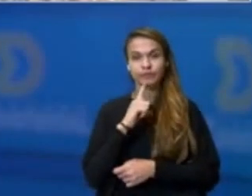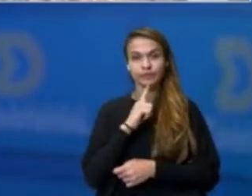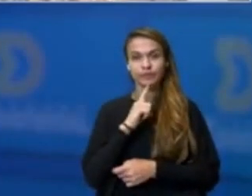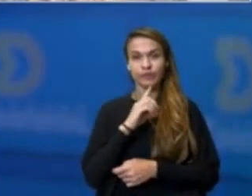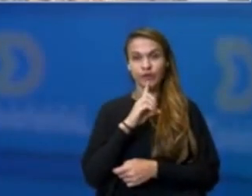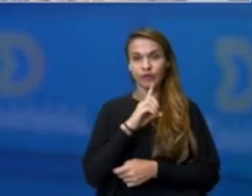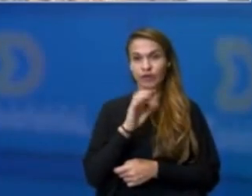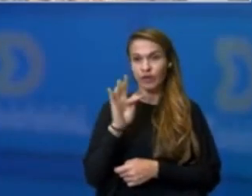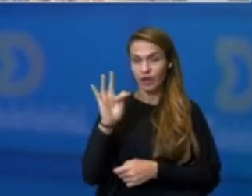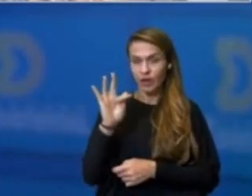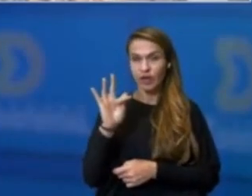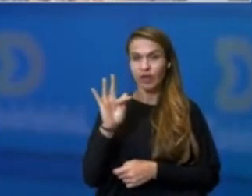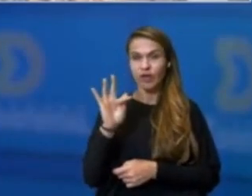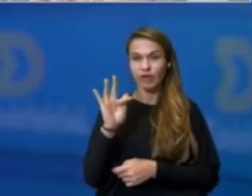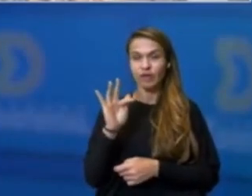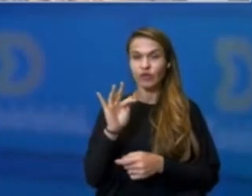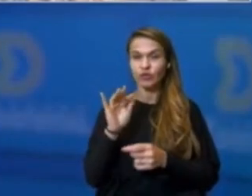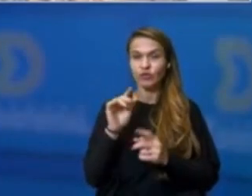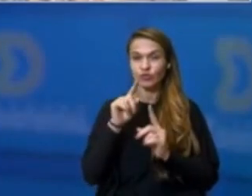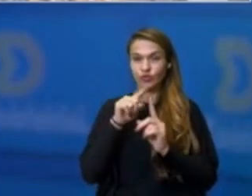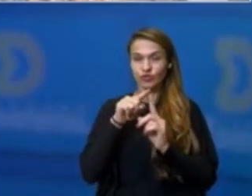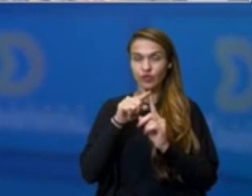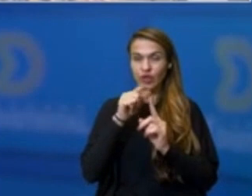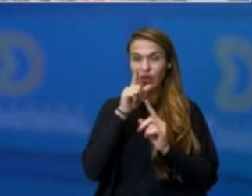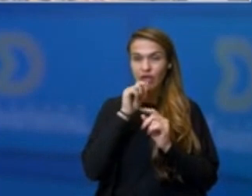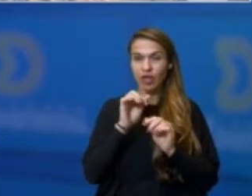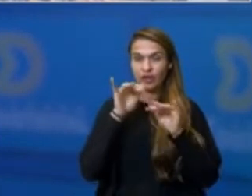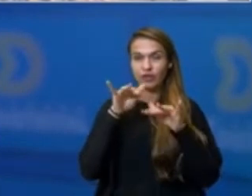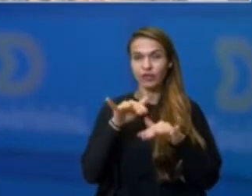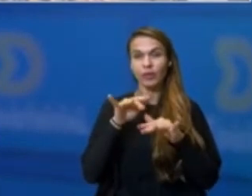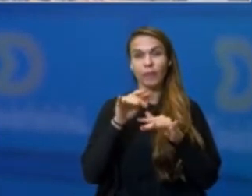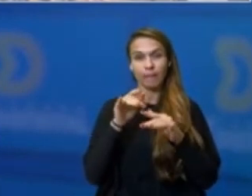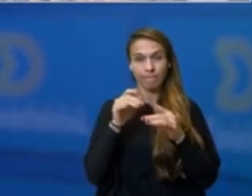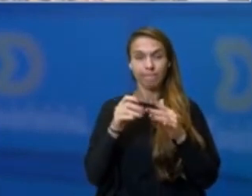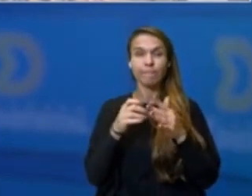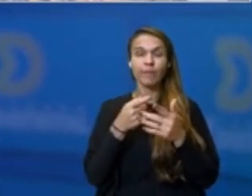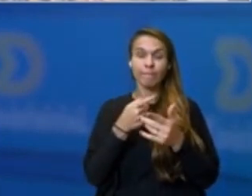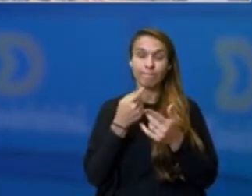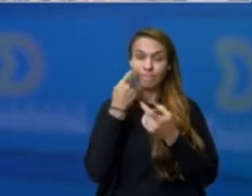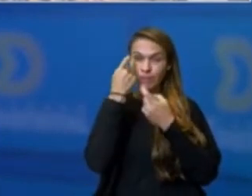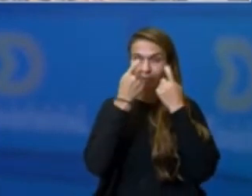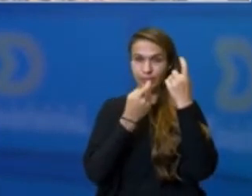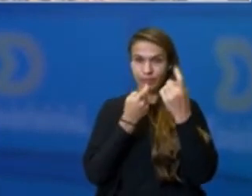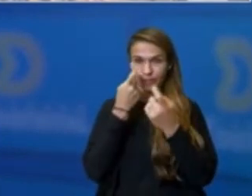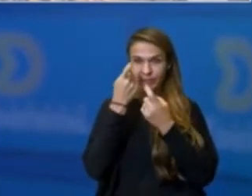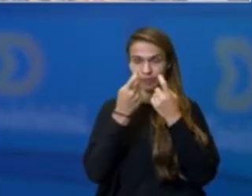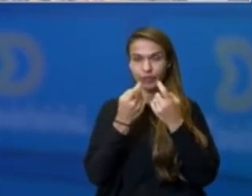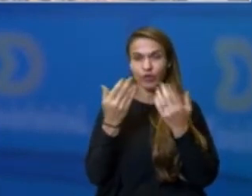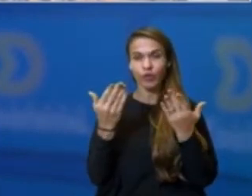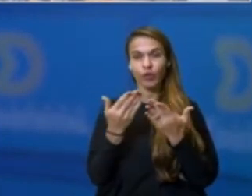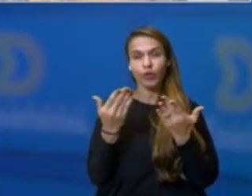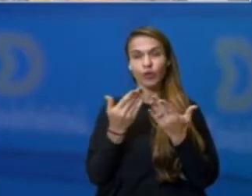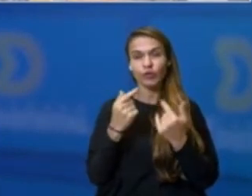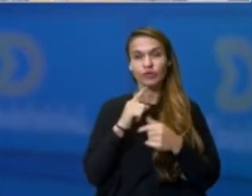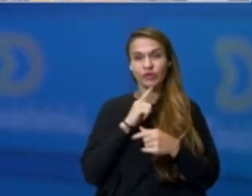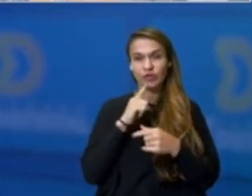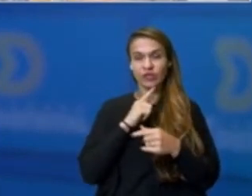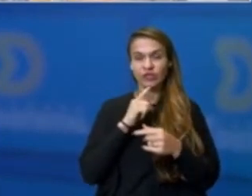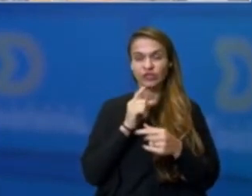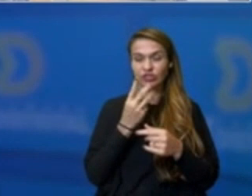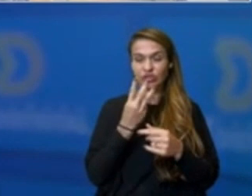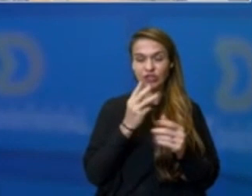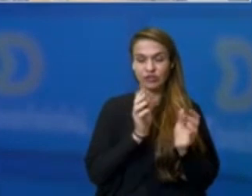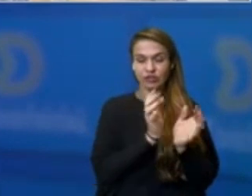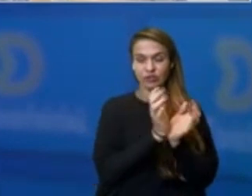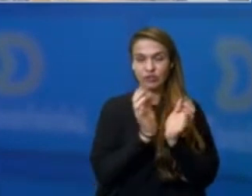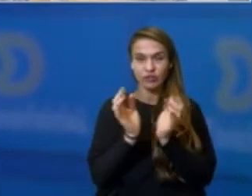situação hídrica assim, preocupante, porque hoje a gente tem 3 reservatórios, tem o Corumbá que